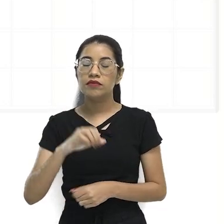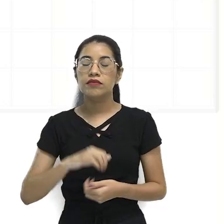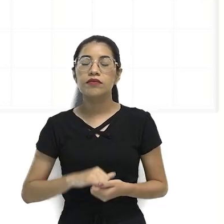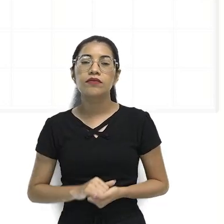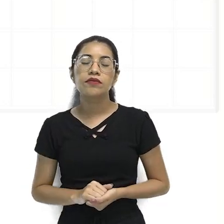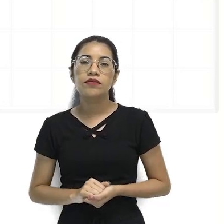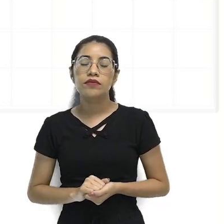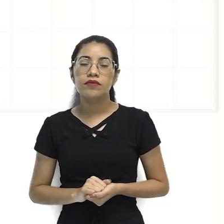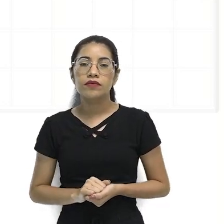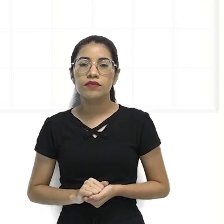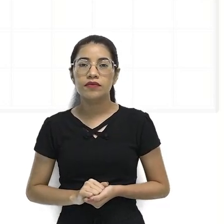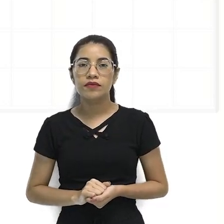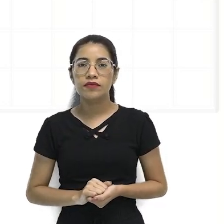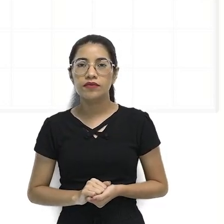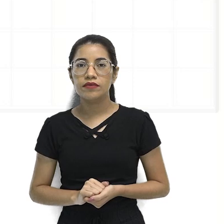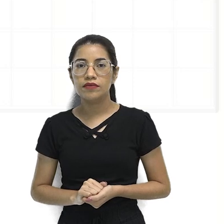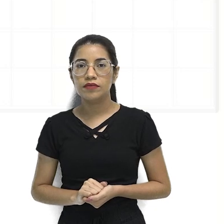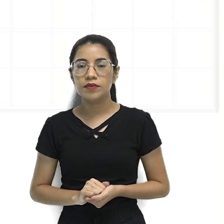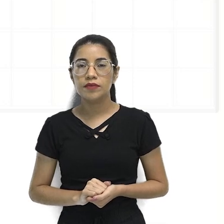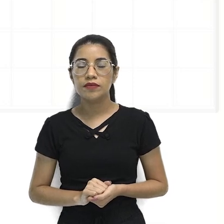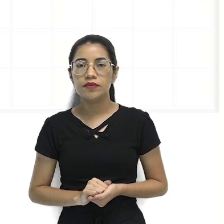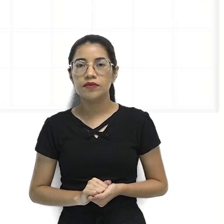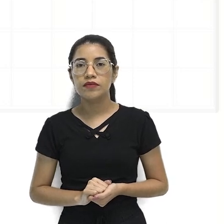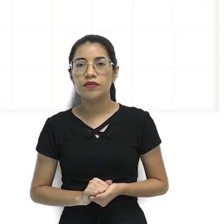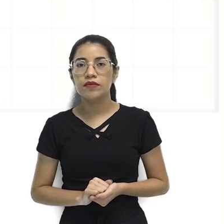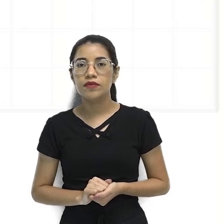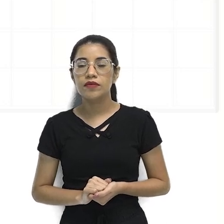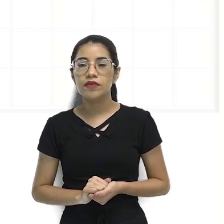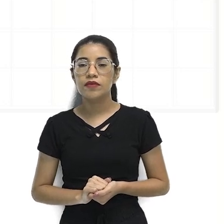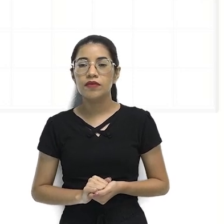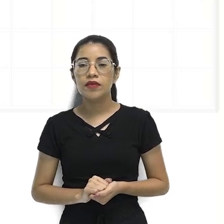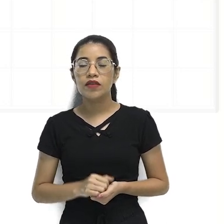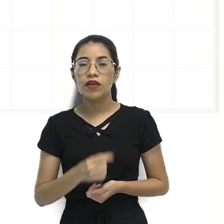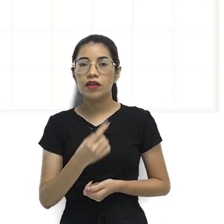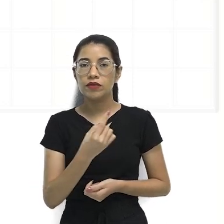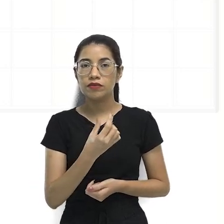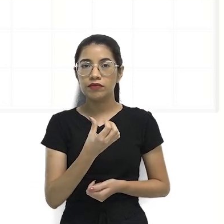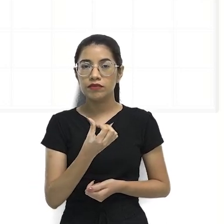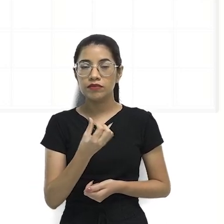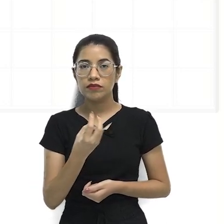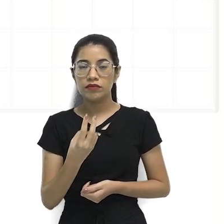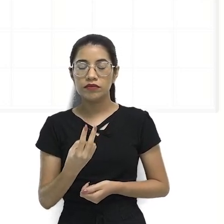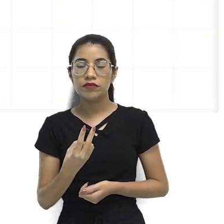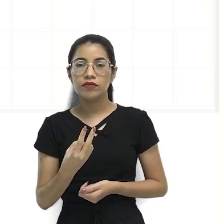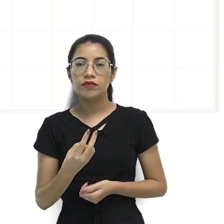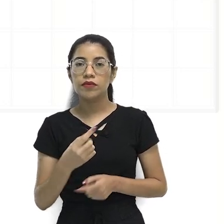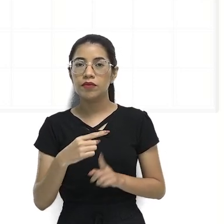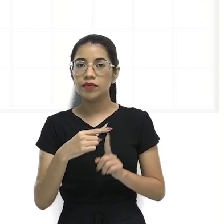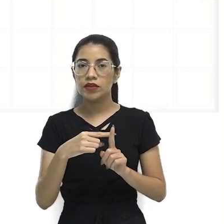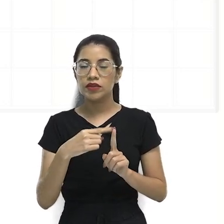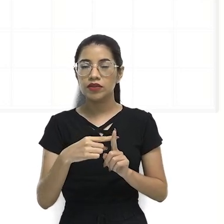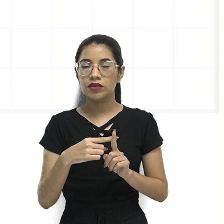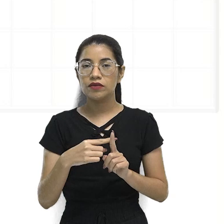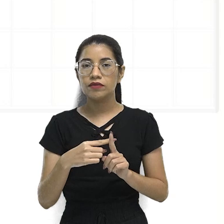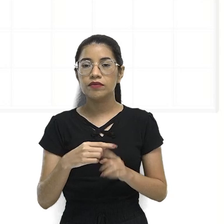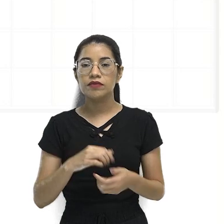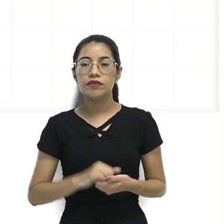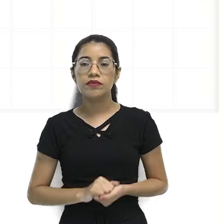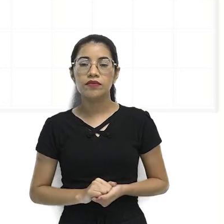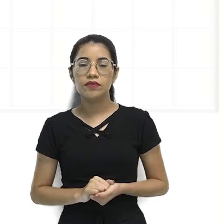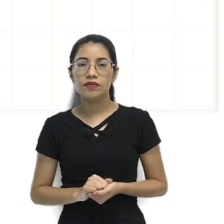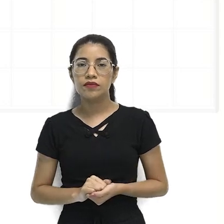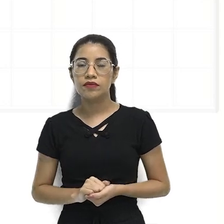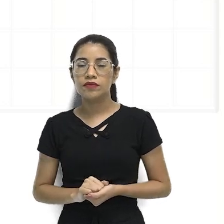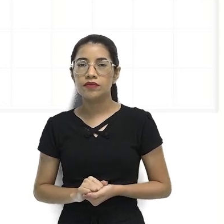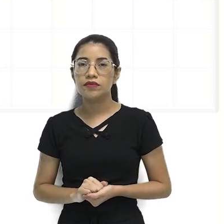18 vezes 9, que vai dar 162. 162 positivo.